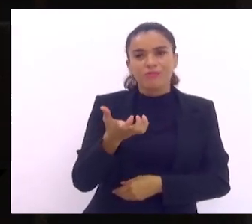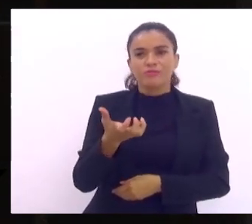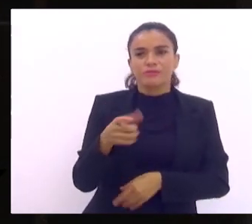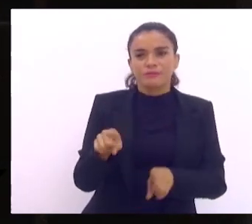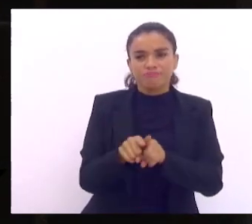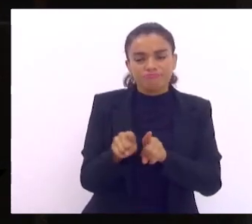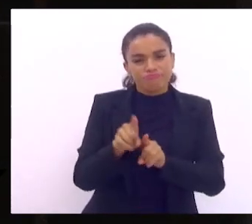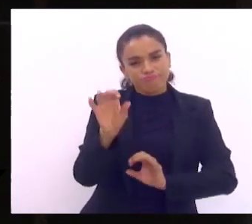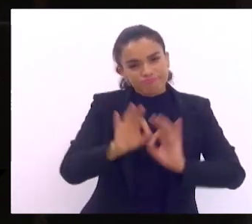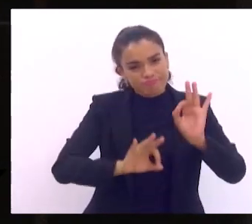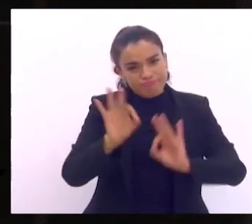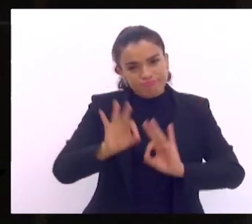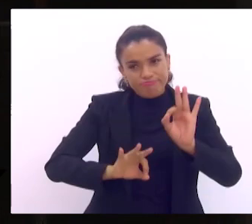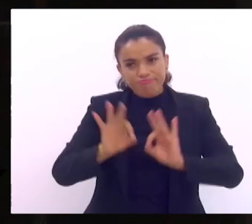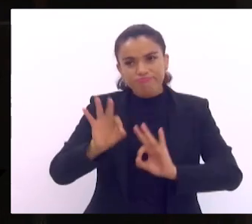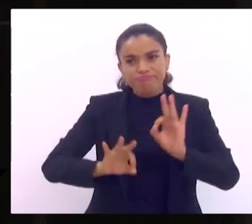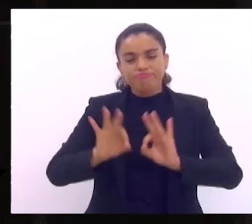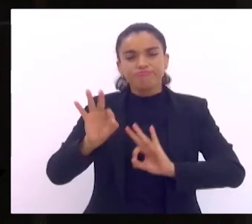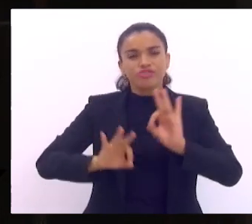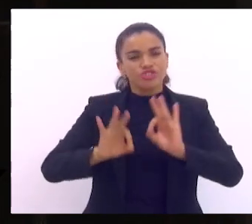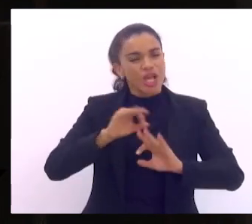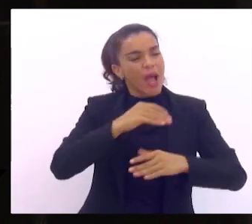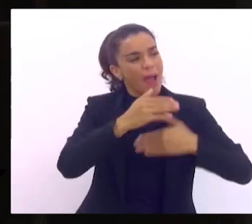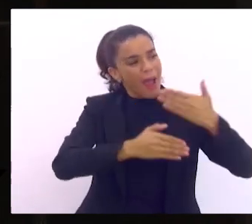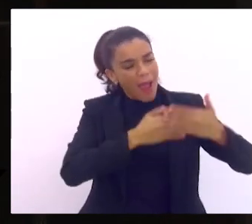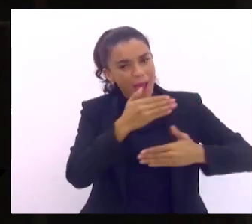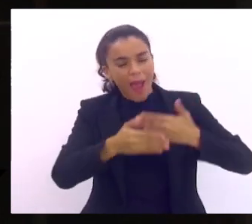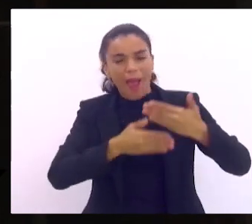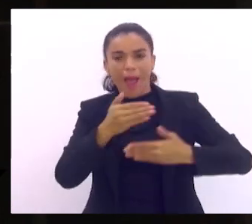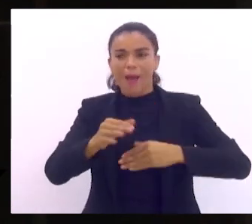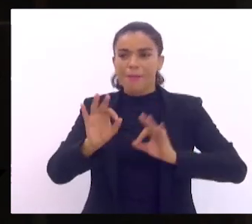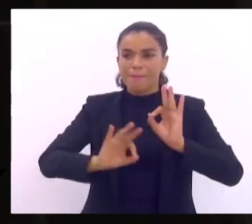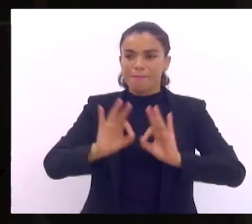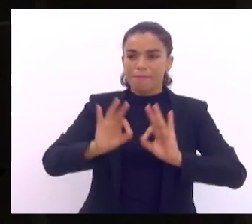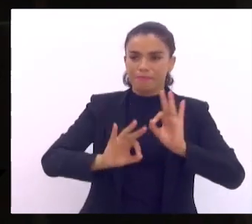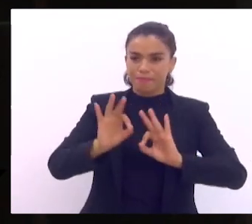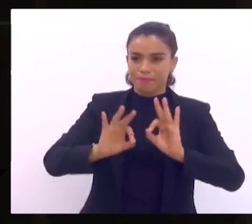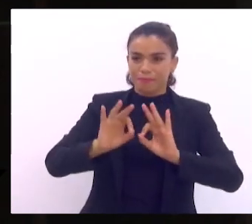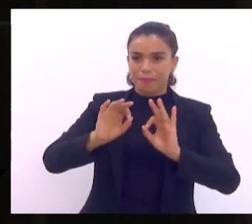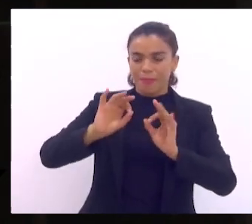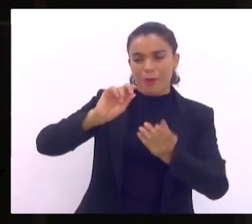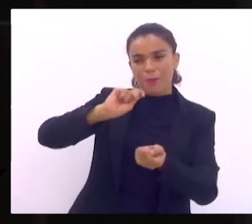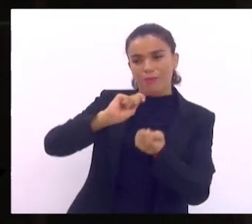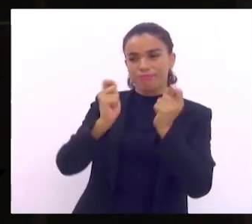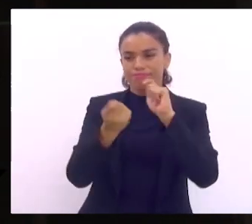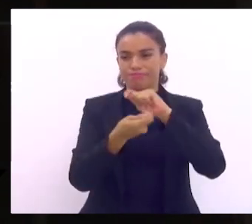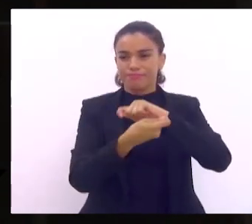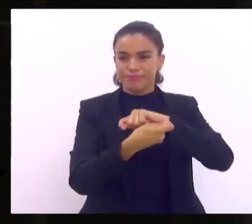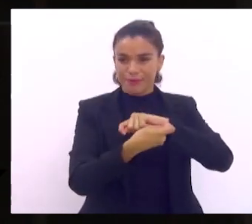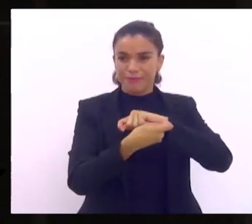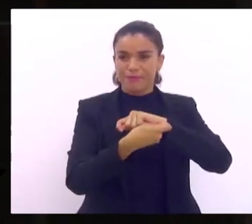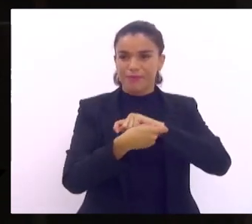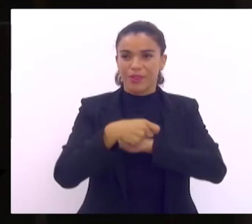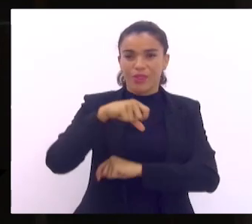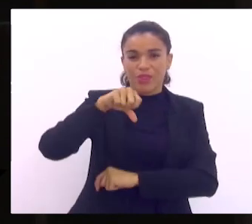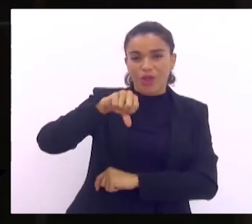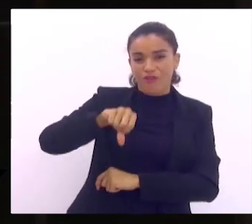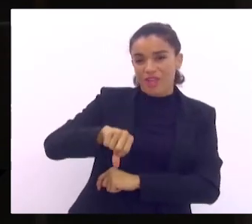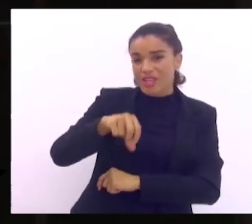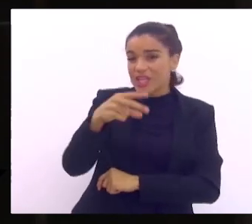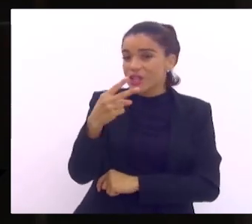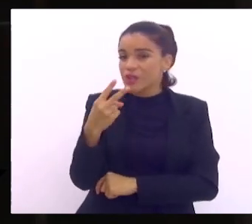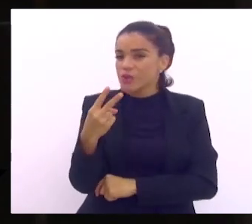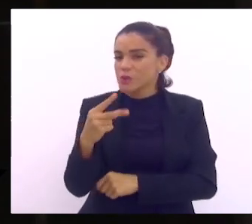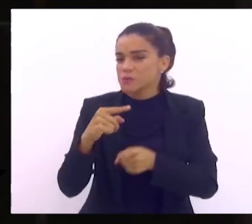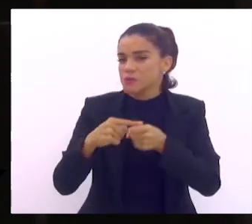para... Na verdade, viemos preparando, né, um plano aqui de revitalização aos 92 municípios